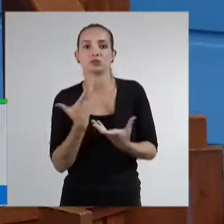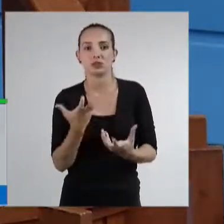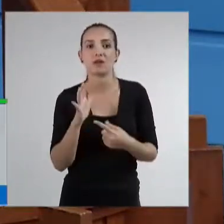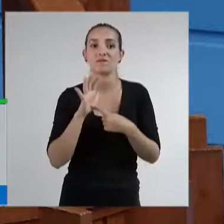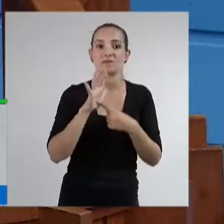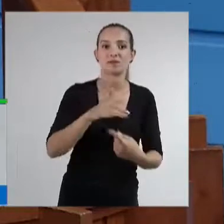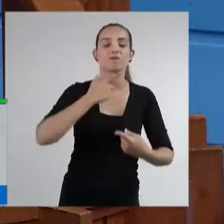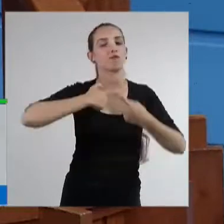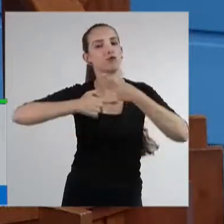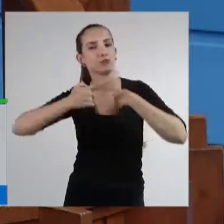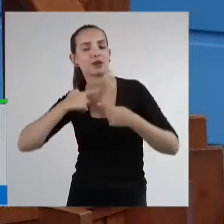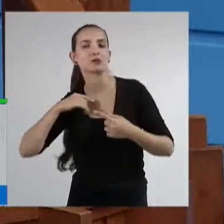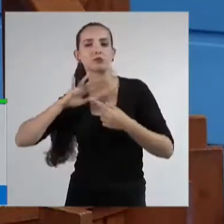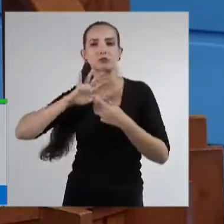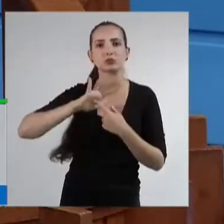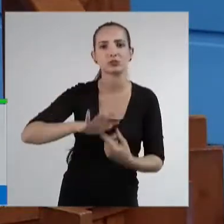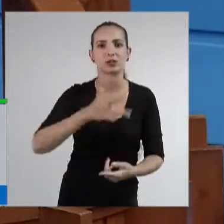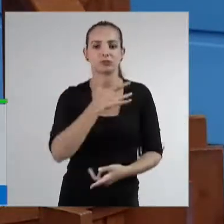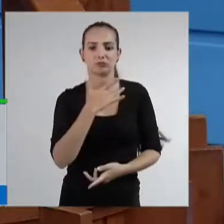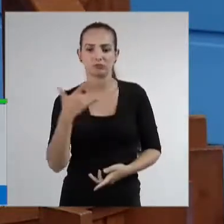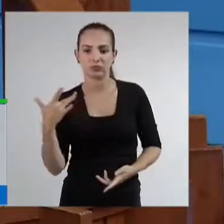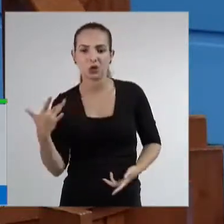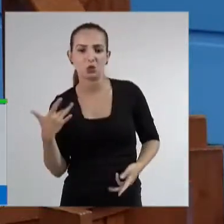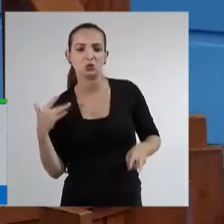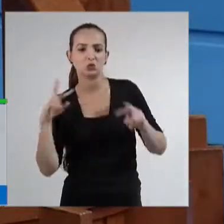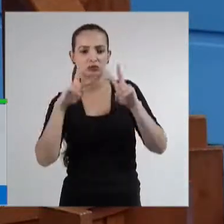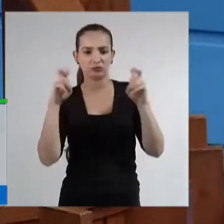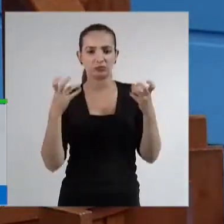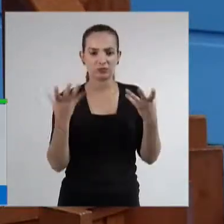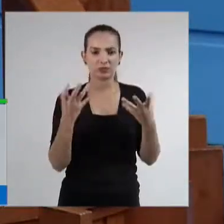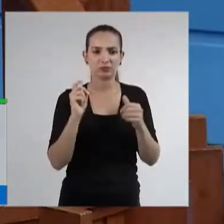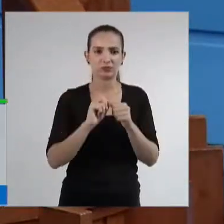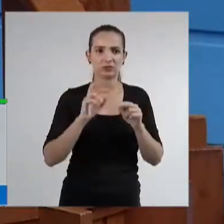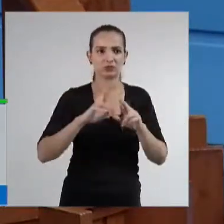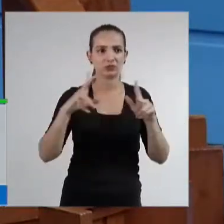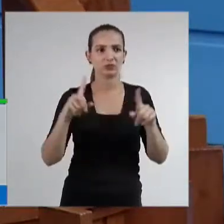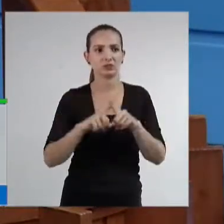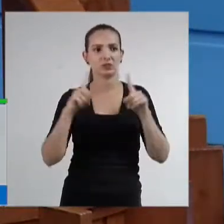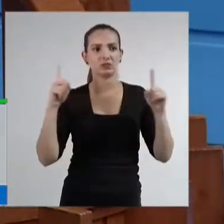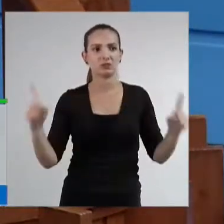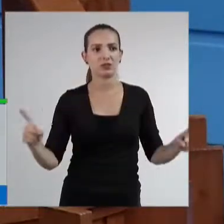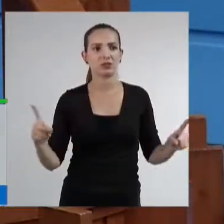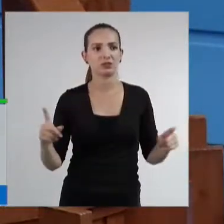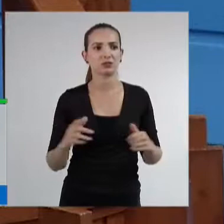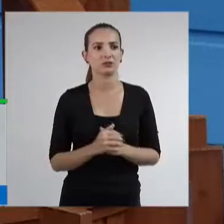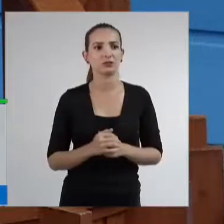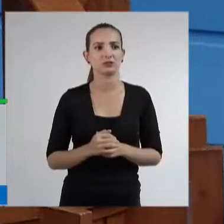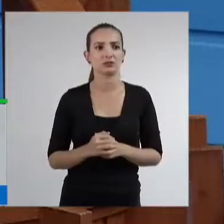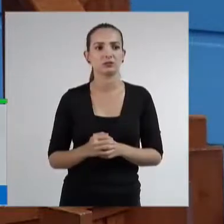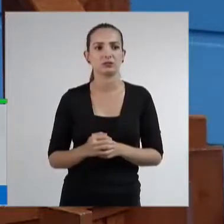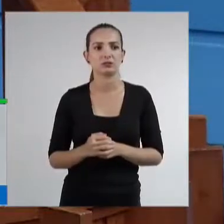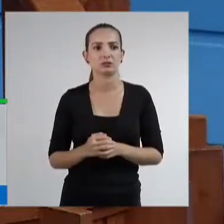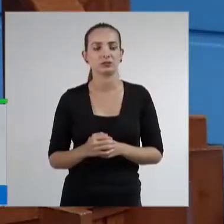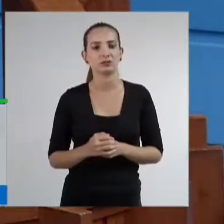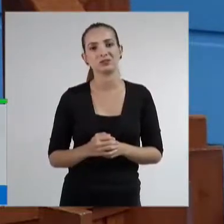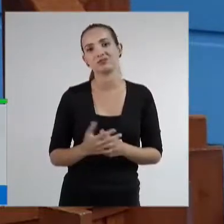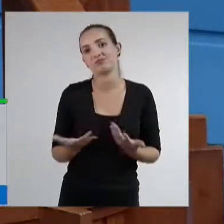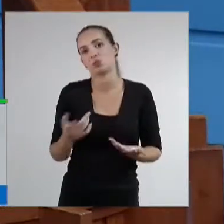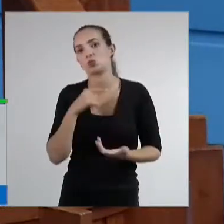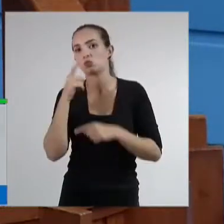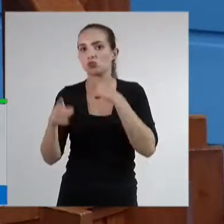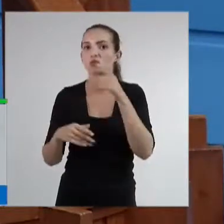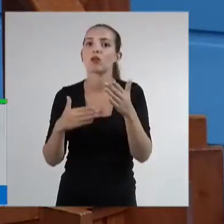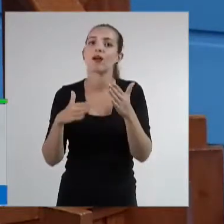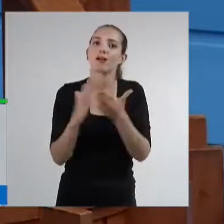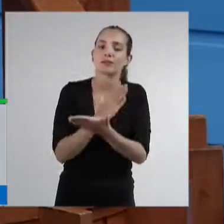que realmente faça a diferença e esbarramos nisso. Temos que mudar isso também, porque somos parlamentares. Não podemos abrir